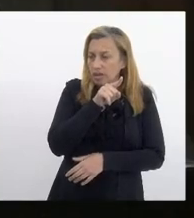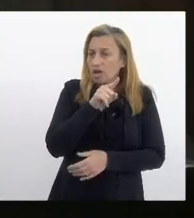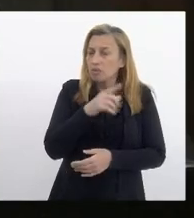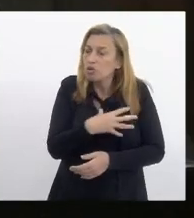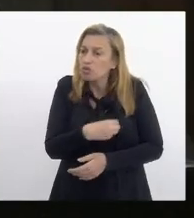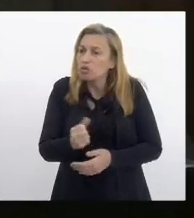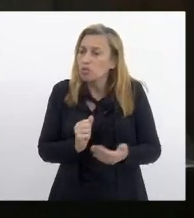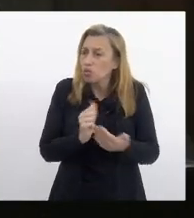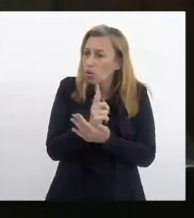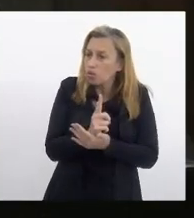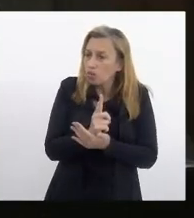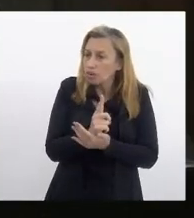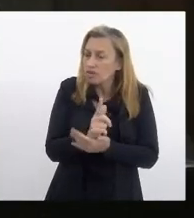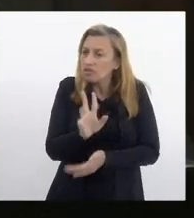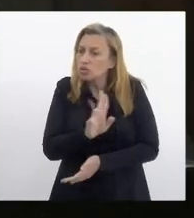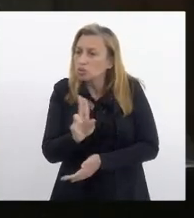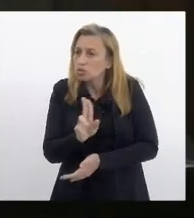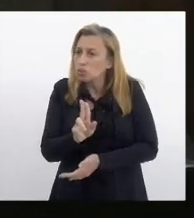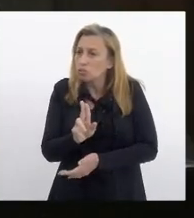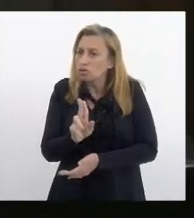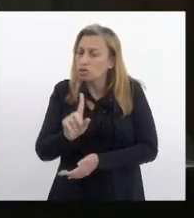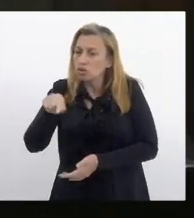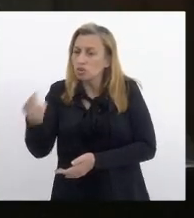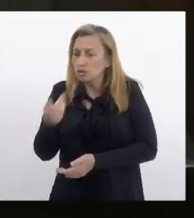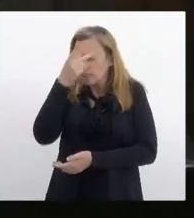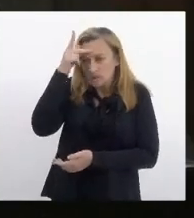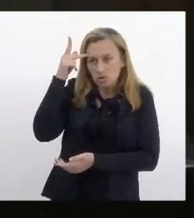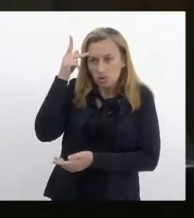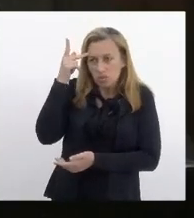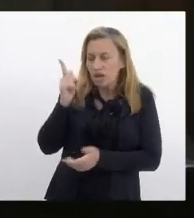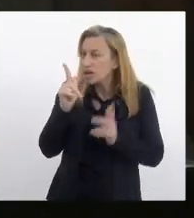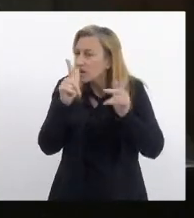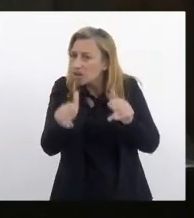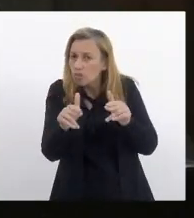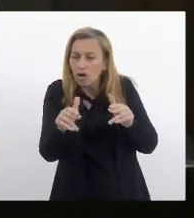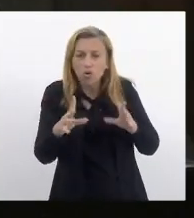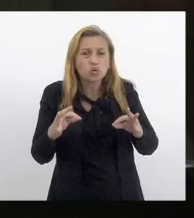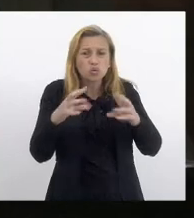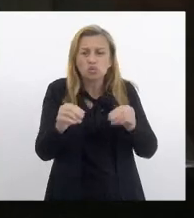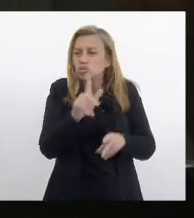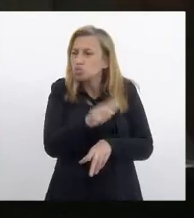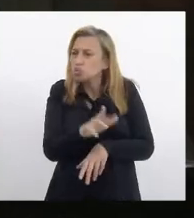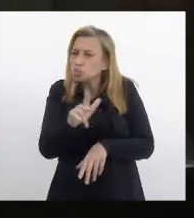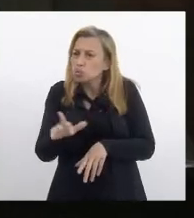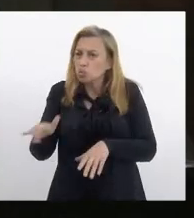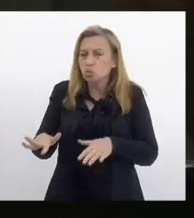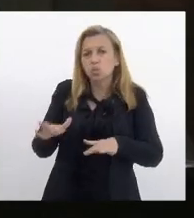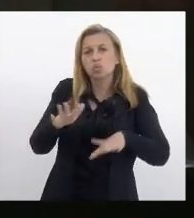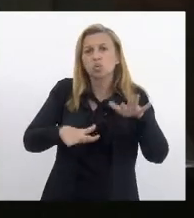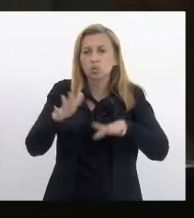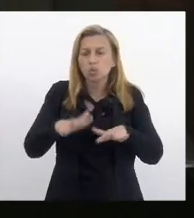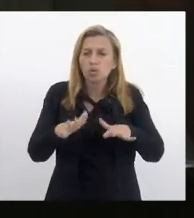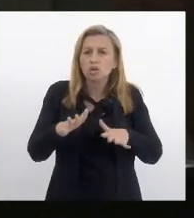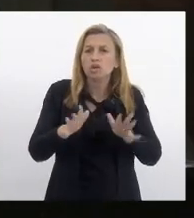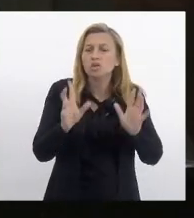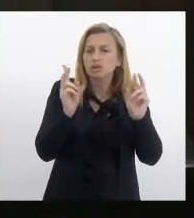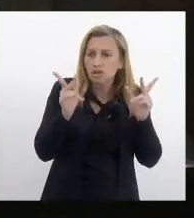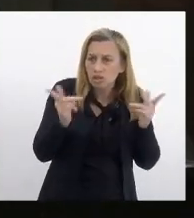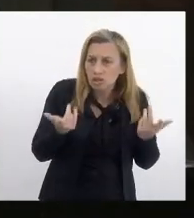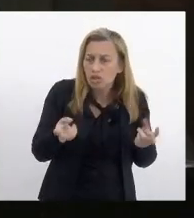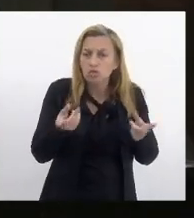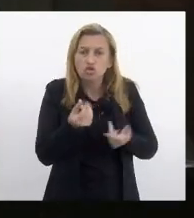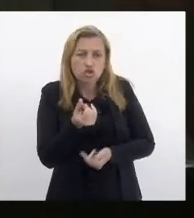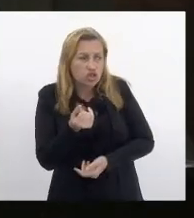professor, a mesma coisa, às vezes compra no nome do companheiro, ou no nome da mãe, enfim, tudo varia em função das circunstâncias familiares, é o dinheiro